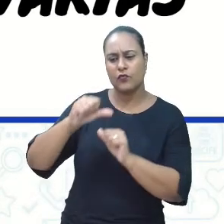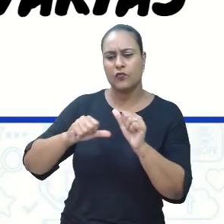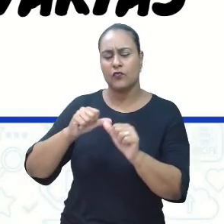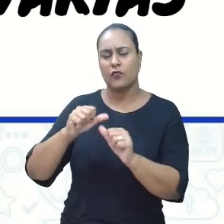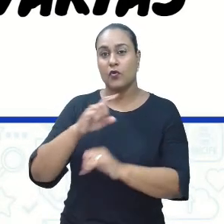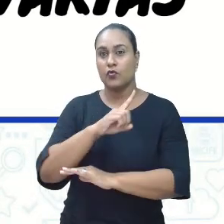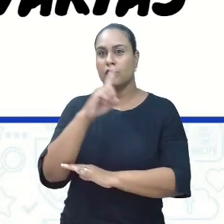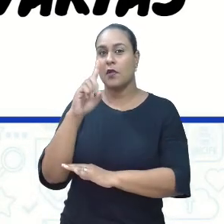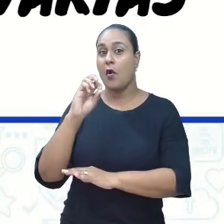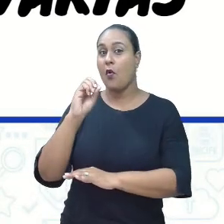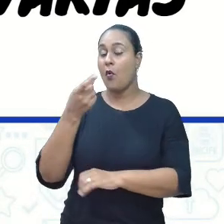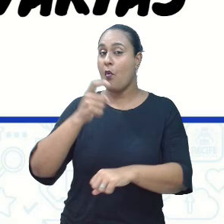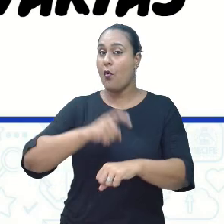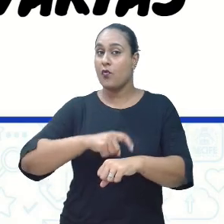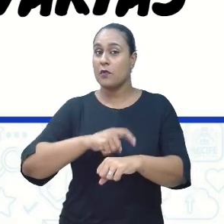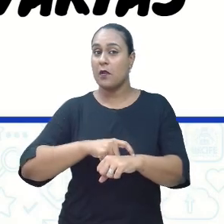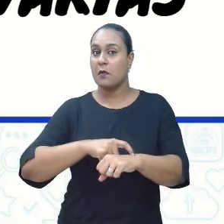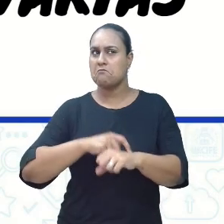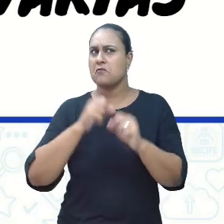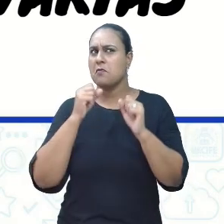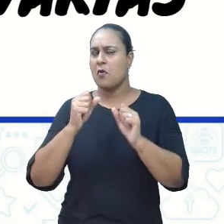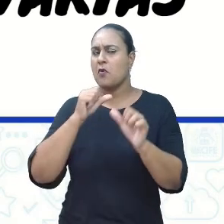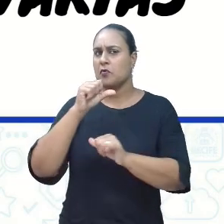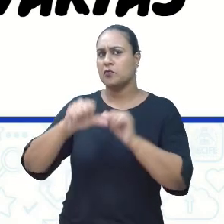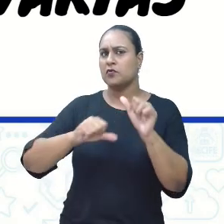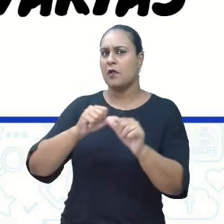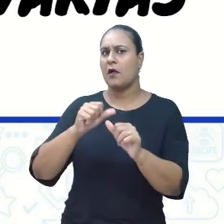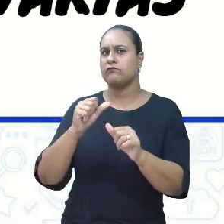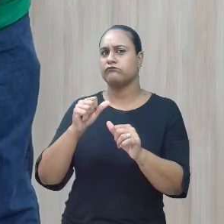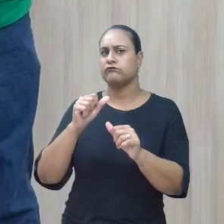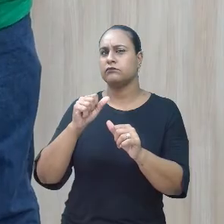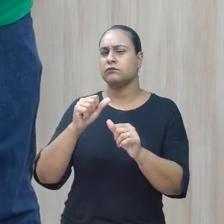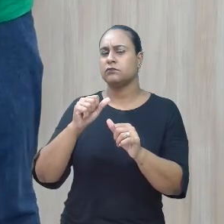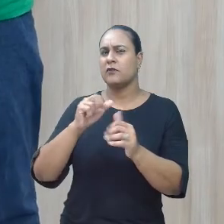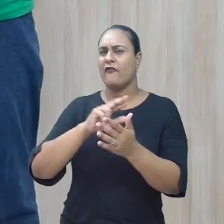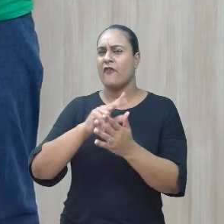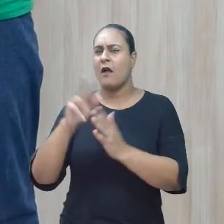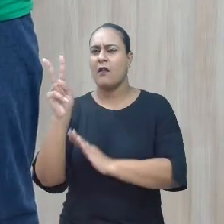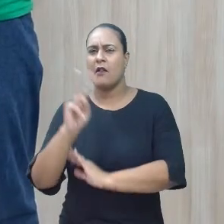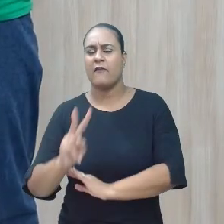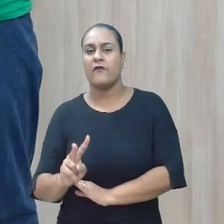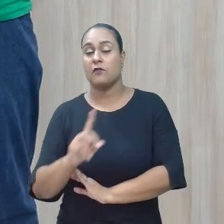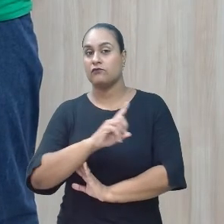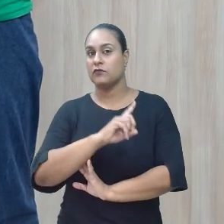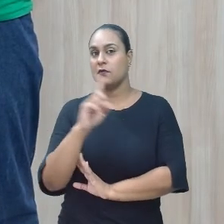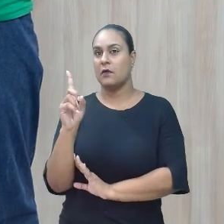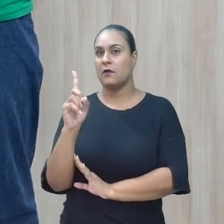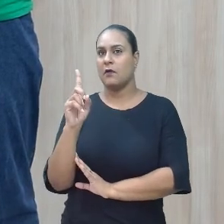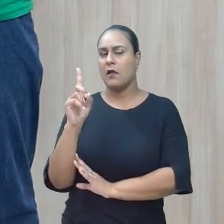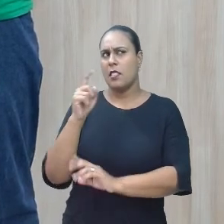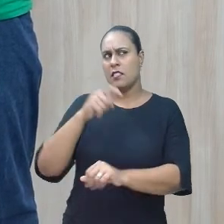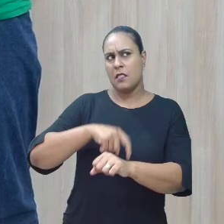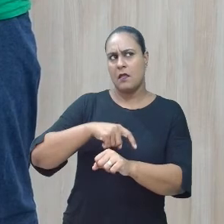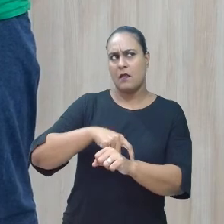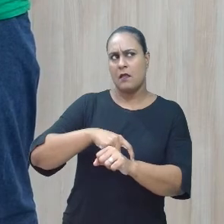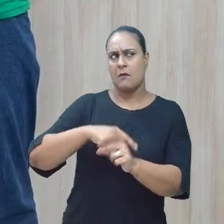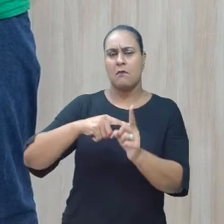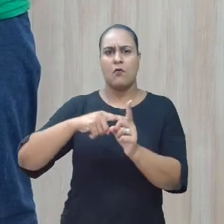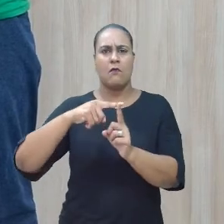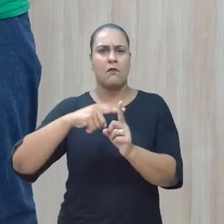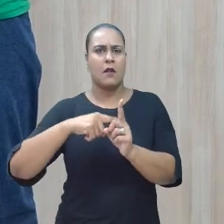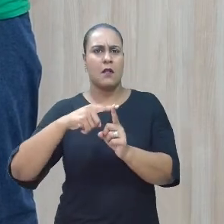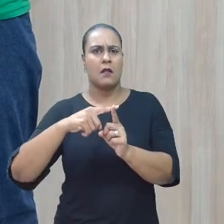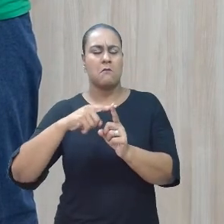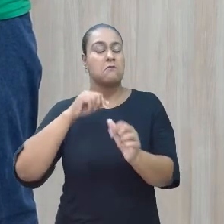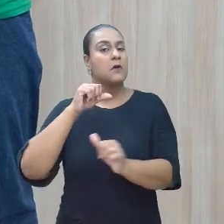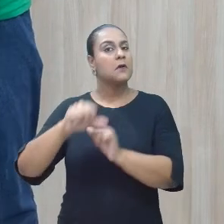o tempo pode mudar várias vezes no dia? E aí, meu queridíssimo aluno, é o clima que muda várias vezes no dia ou o tempo? E aí,